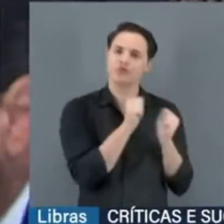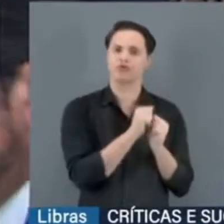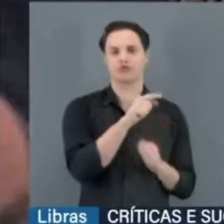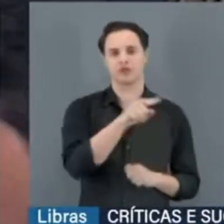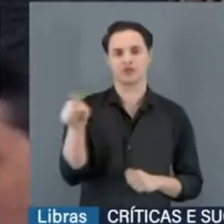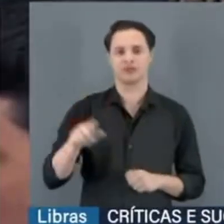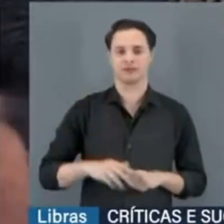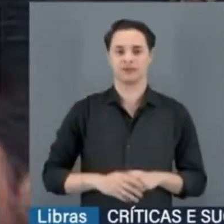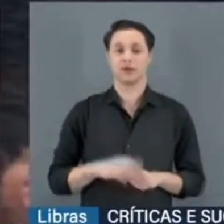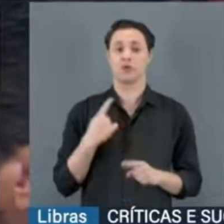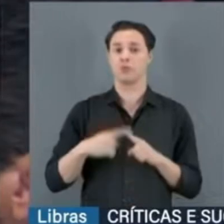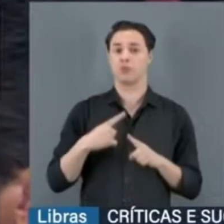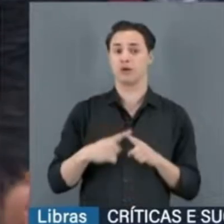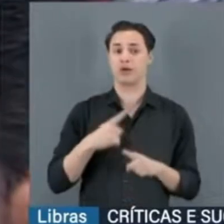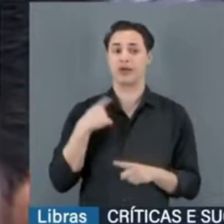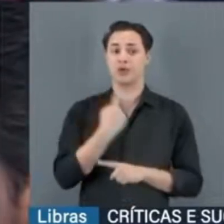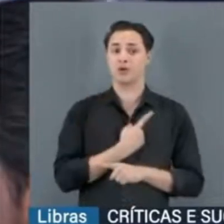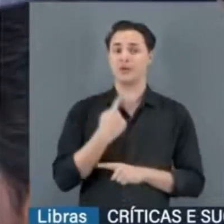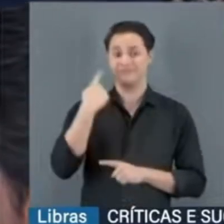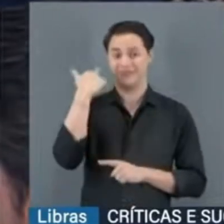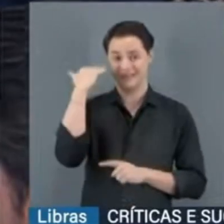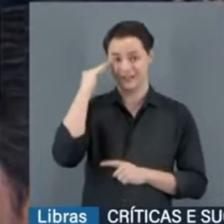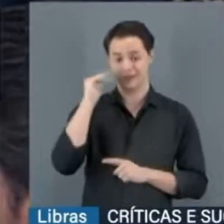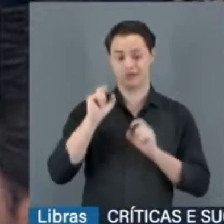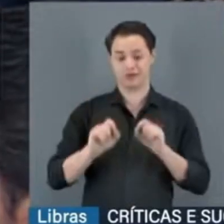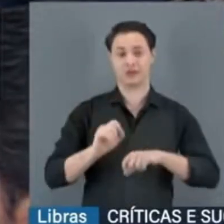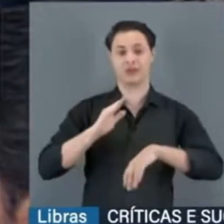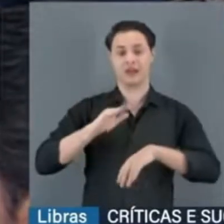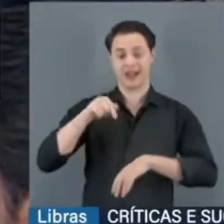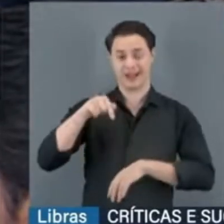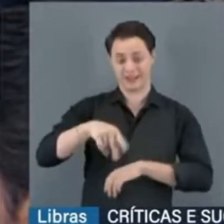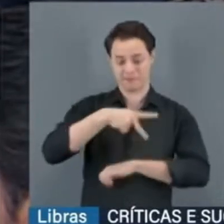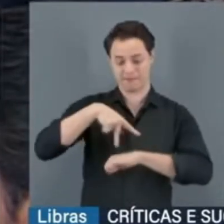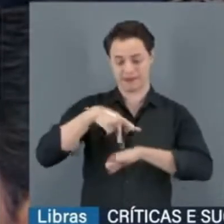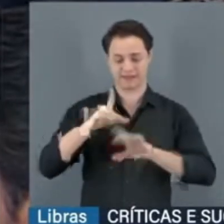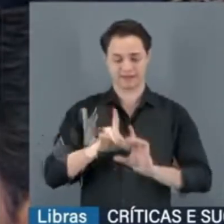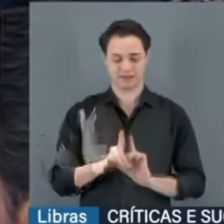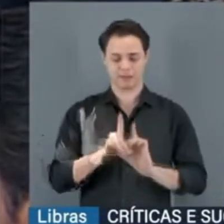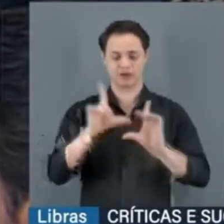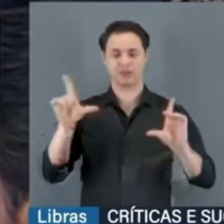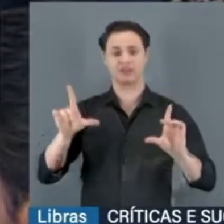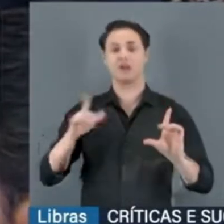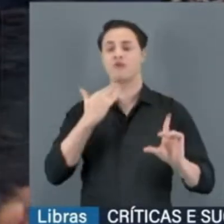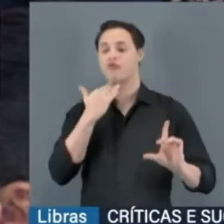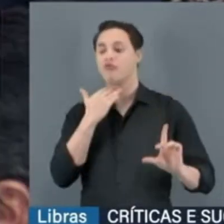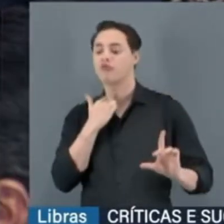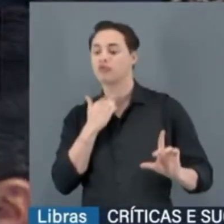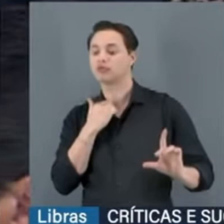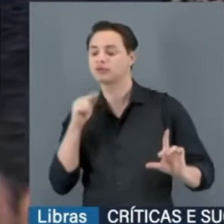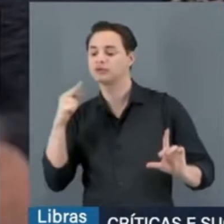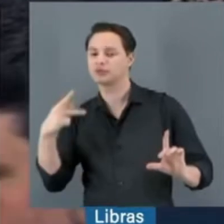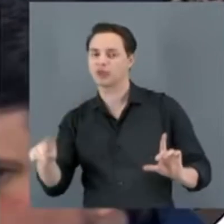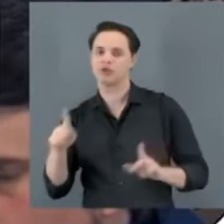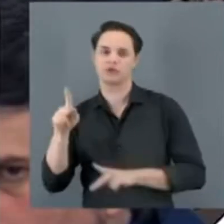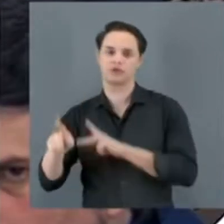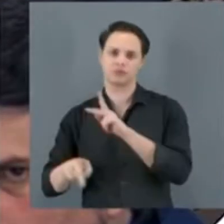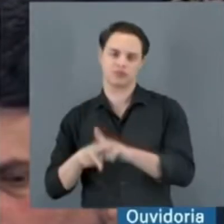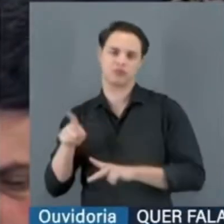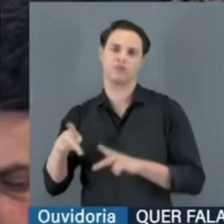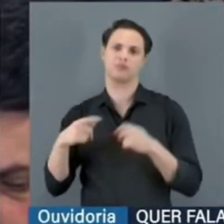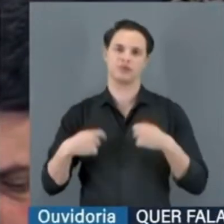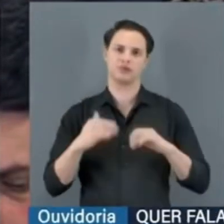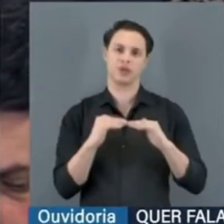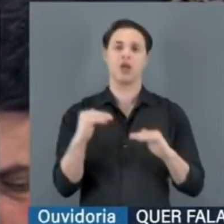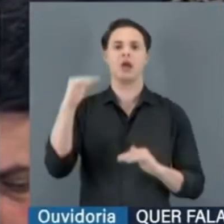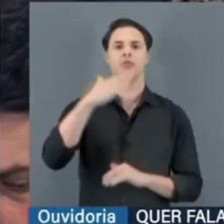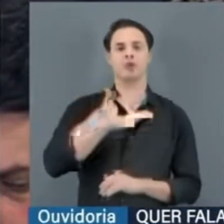Nós temos que entender que, numa democracia, a laicidade do Estado se impõe. Eu tenho a minha convicção religiosa, mas eu não posso